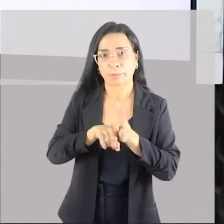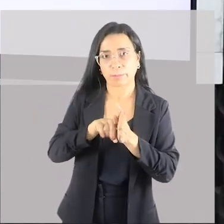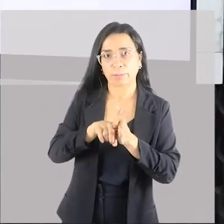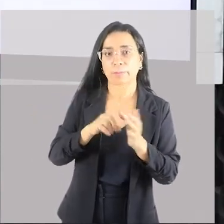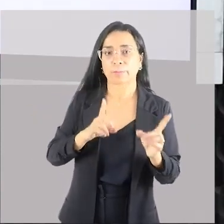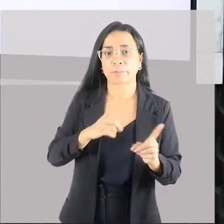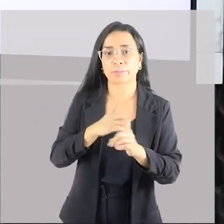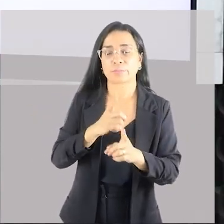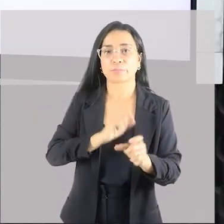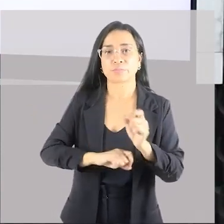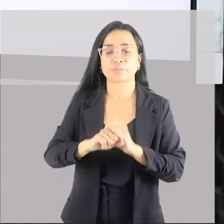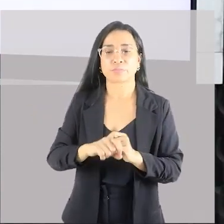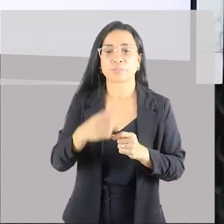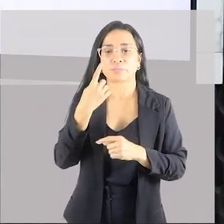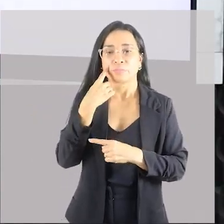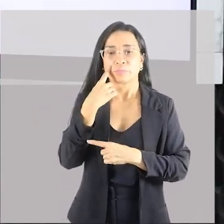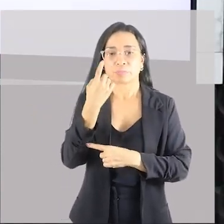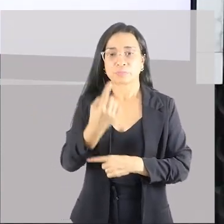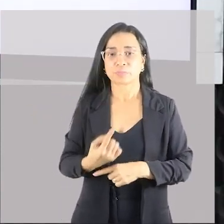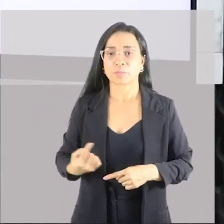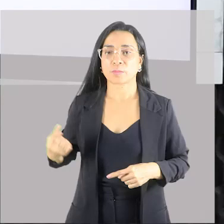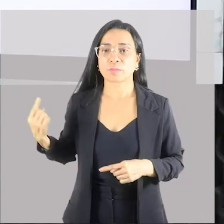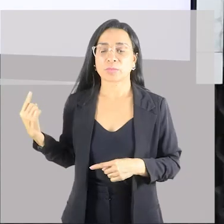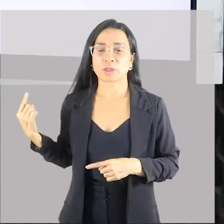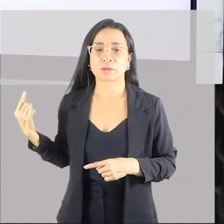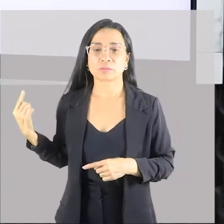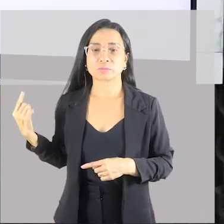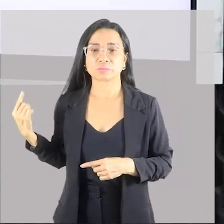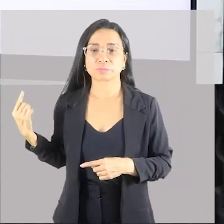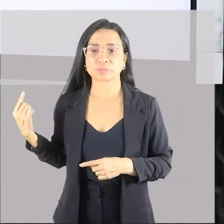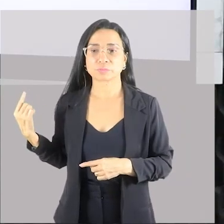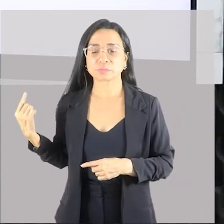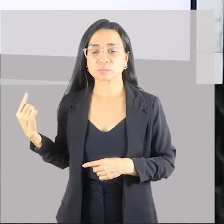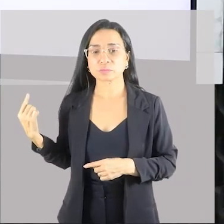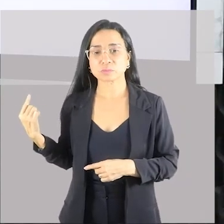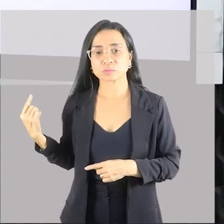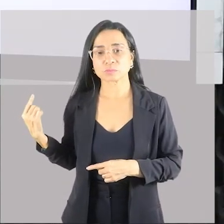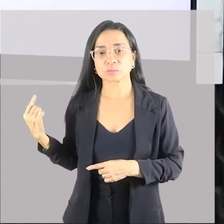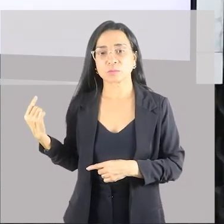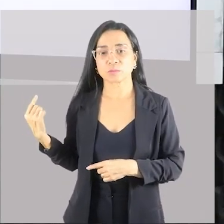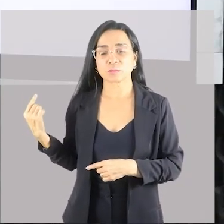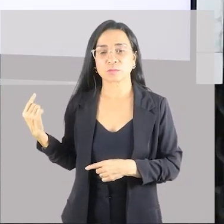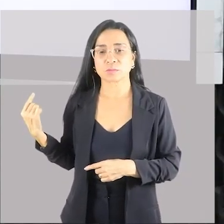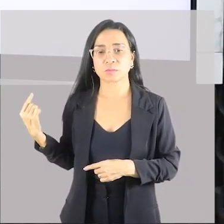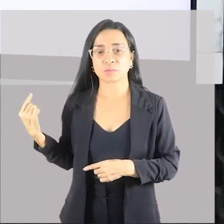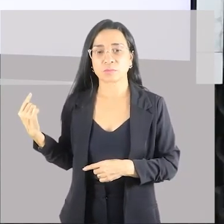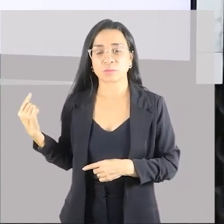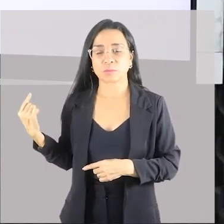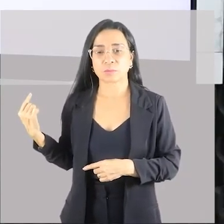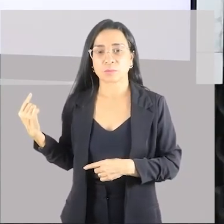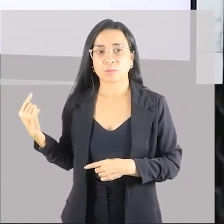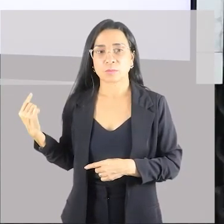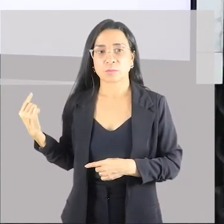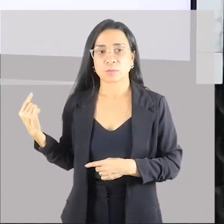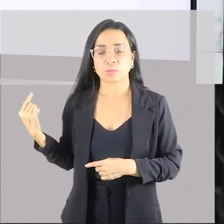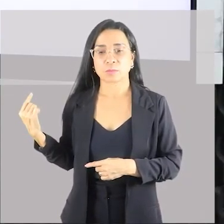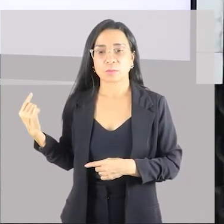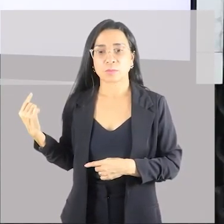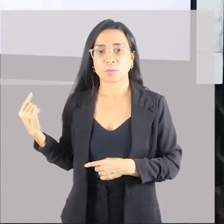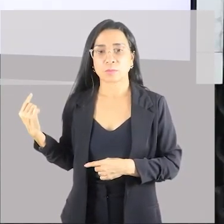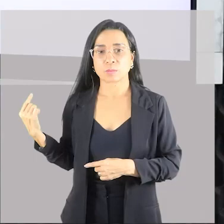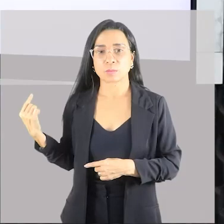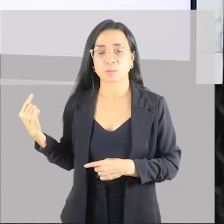achar. Então, veja só. A partir da leitura do texto acima e de acordo com o pensamento político de Locke,